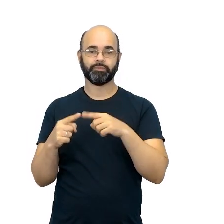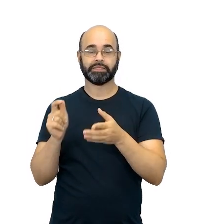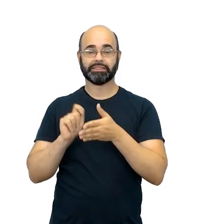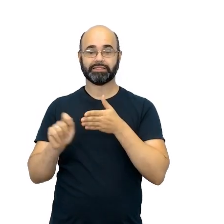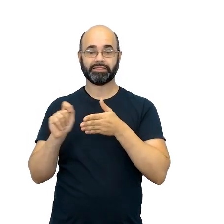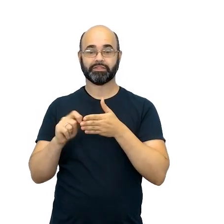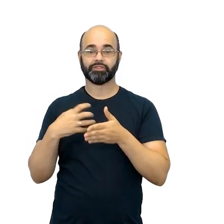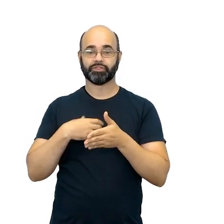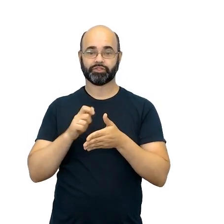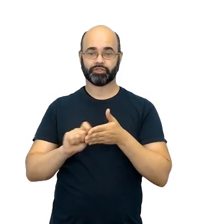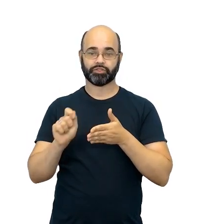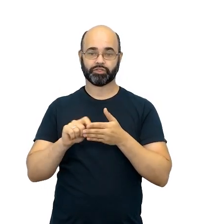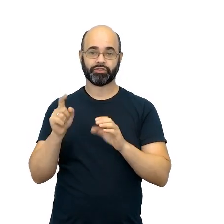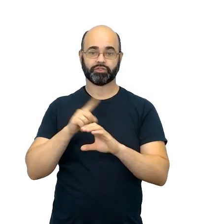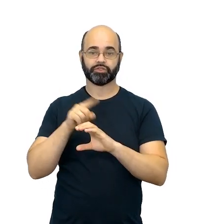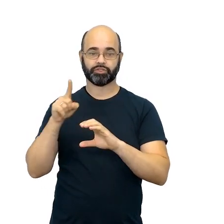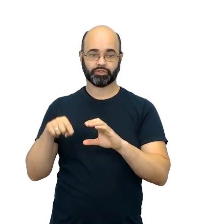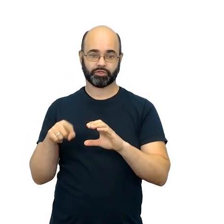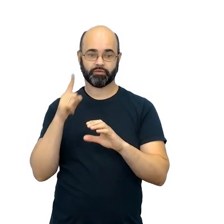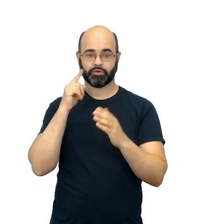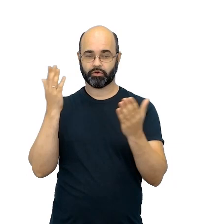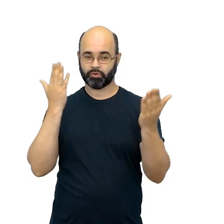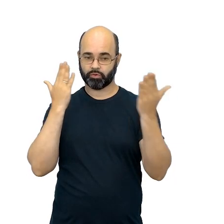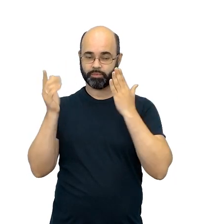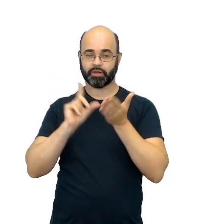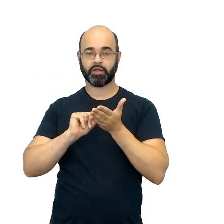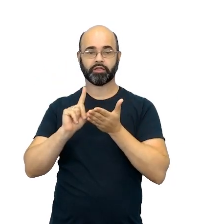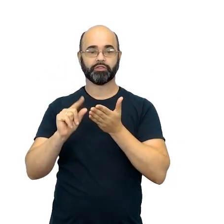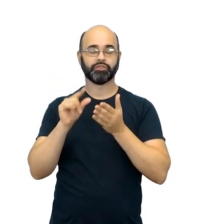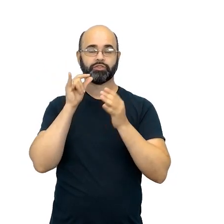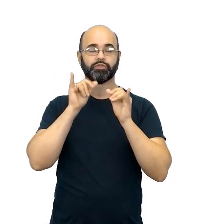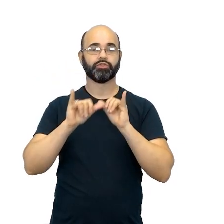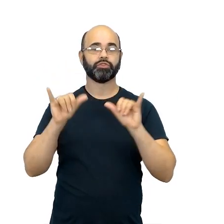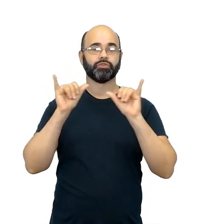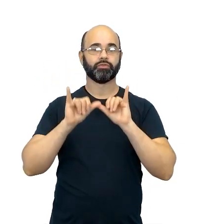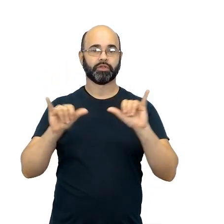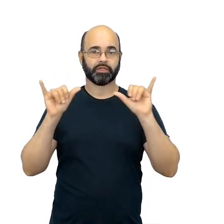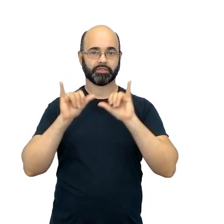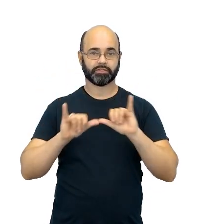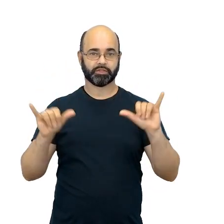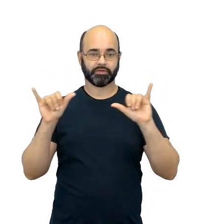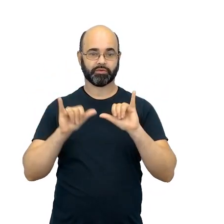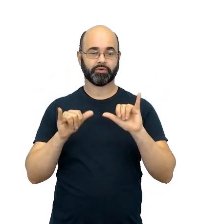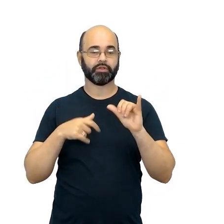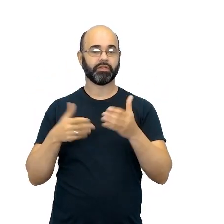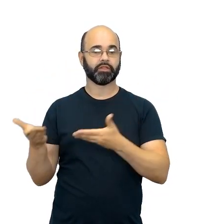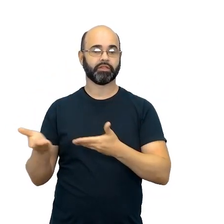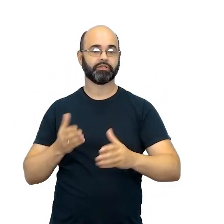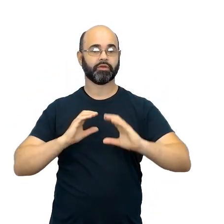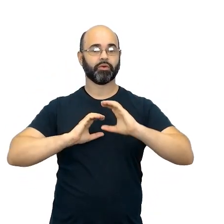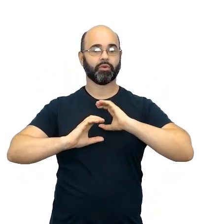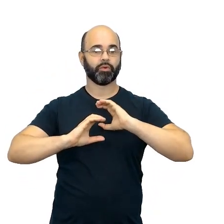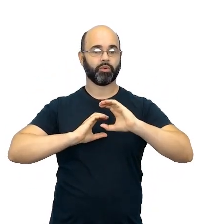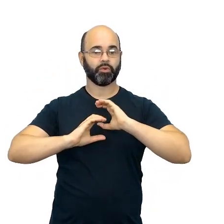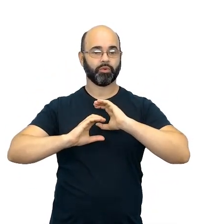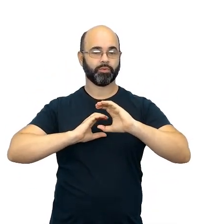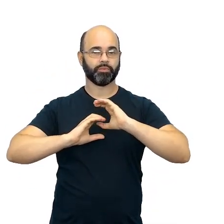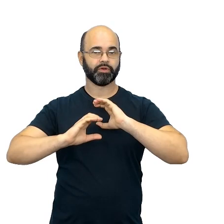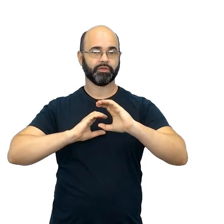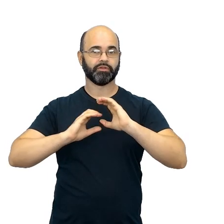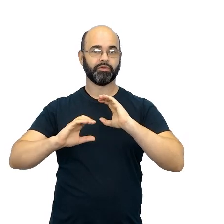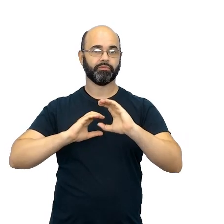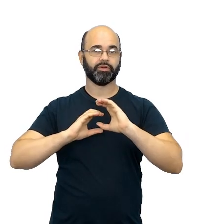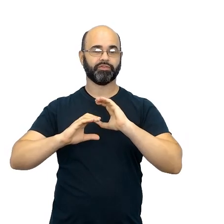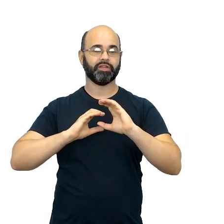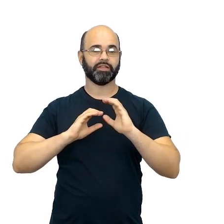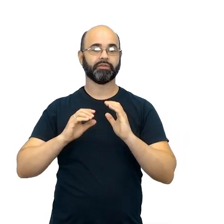escrita científica comparando com o artigo de divulgação. Iremos trazer, então, publicações, né, da Sociedade Brasileira